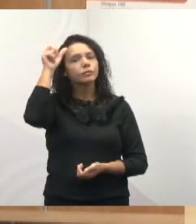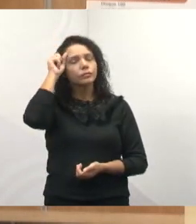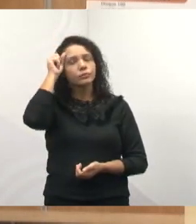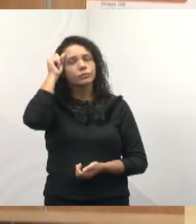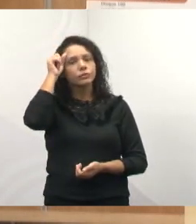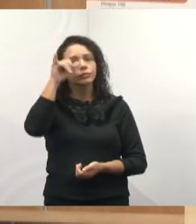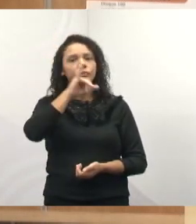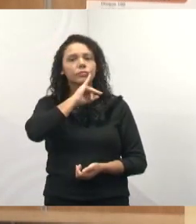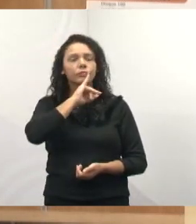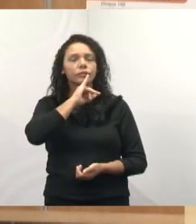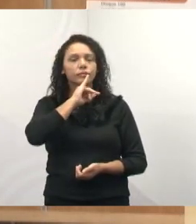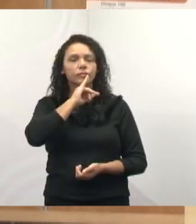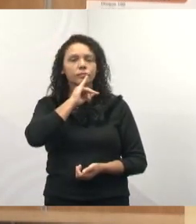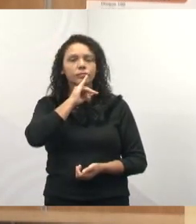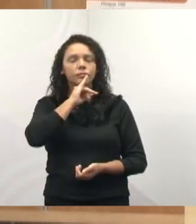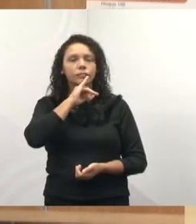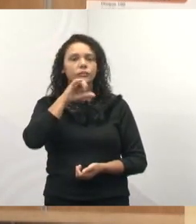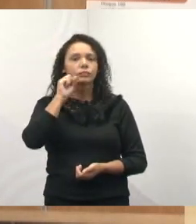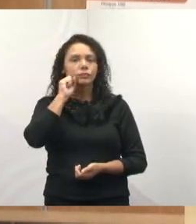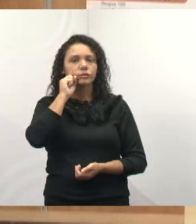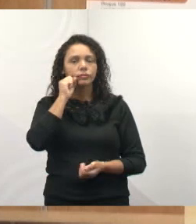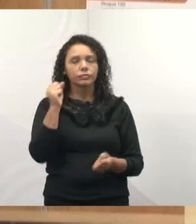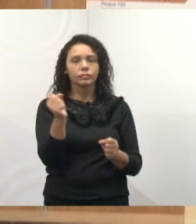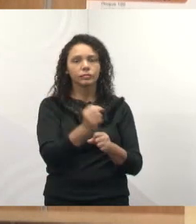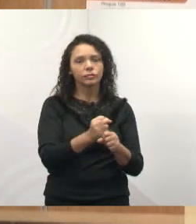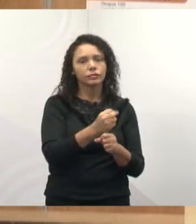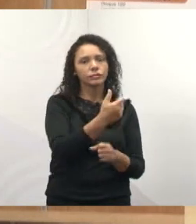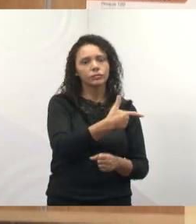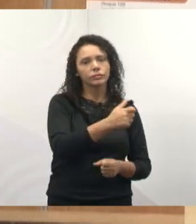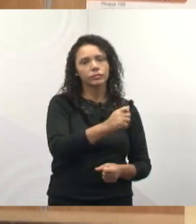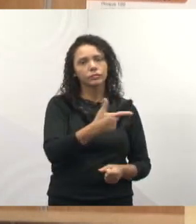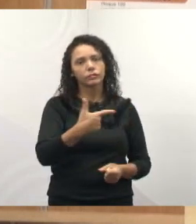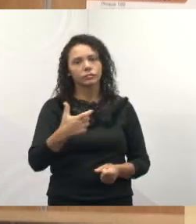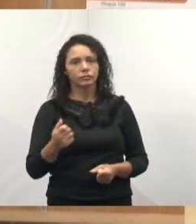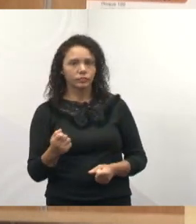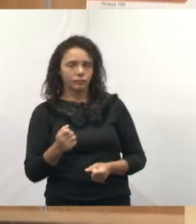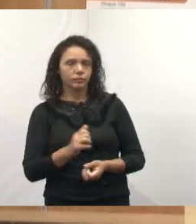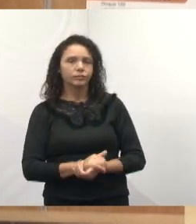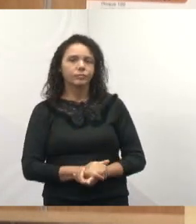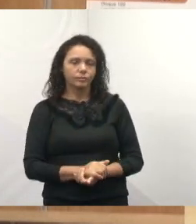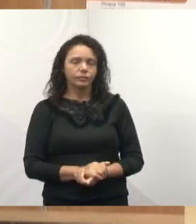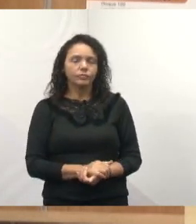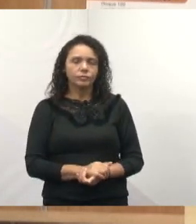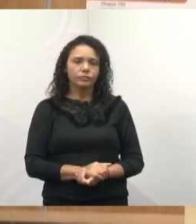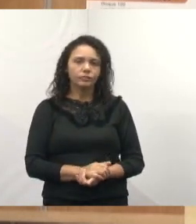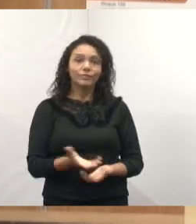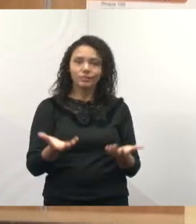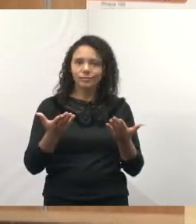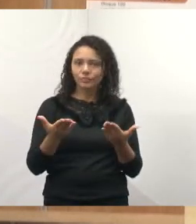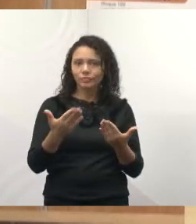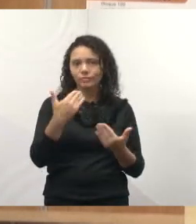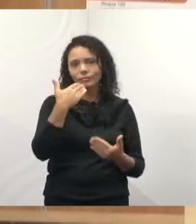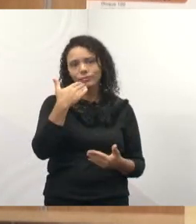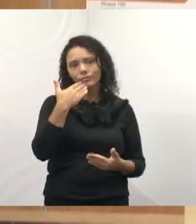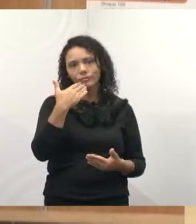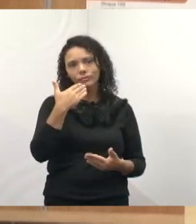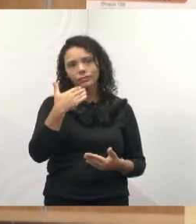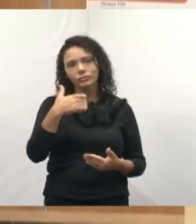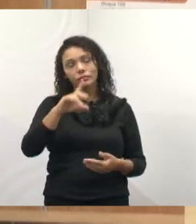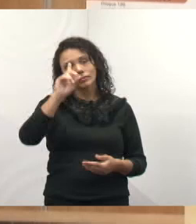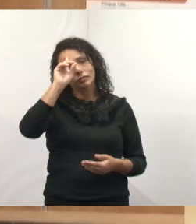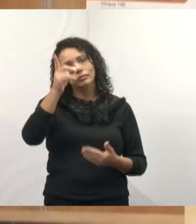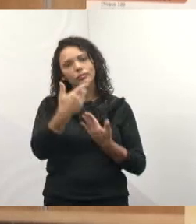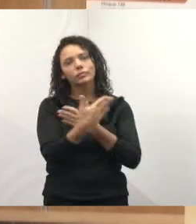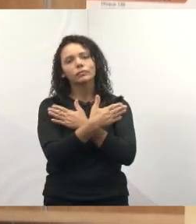de 2020 do prefeito Isaías Santana. Nós temos, aliás, quero mandar um abraço para o prefeito